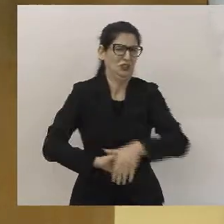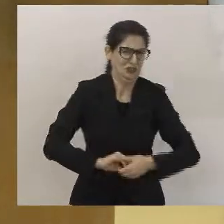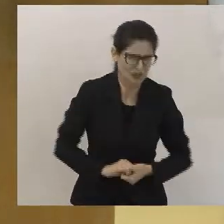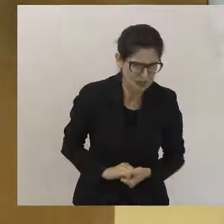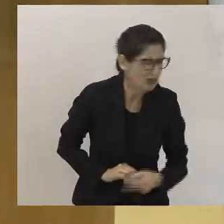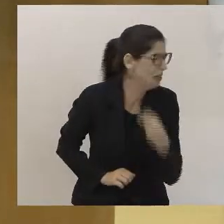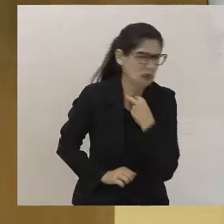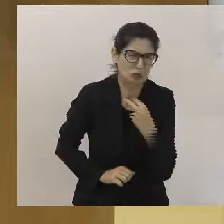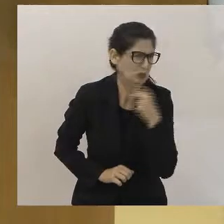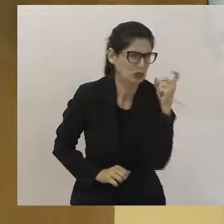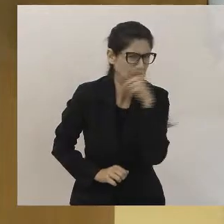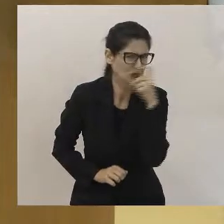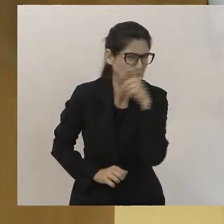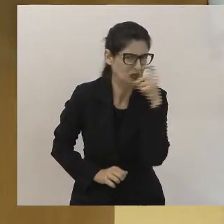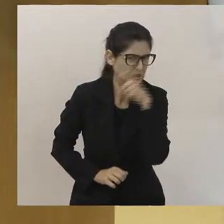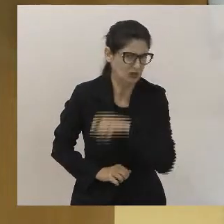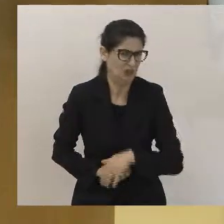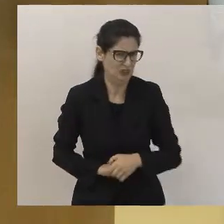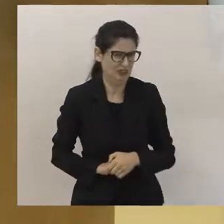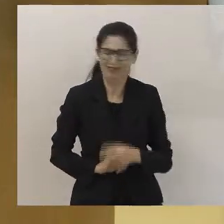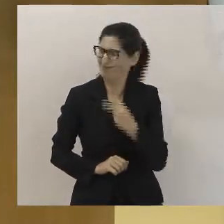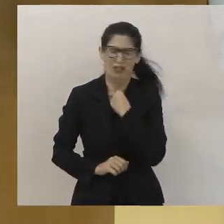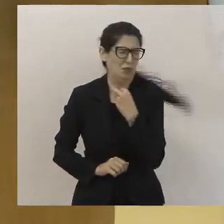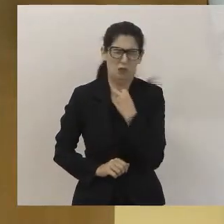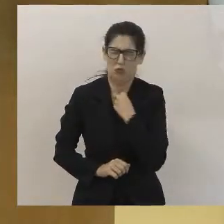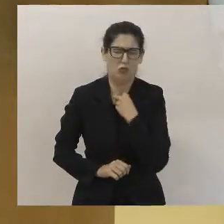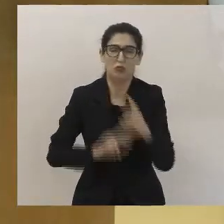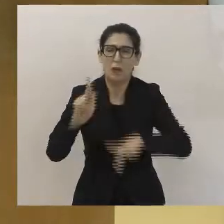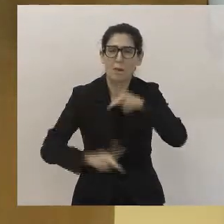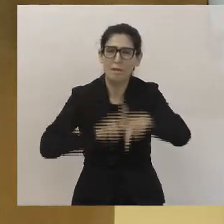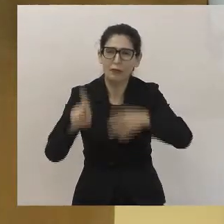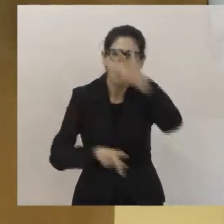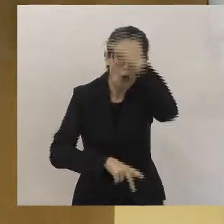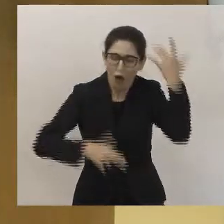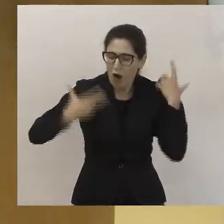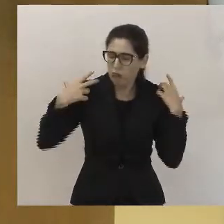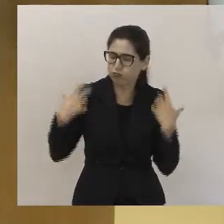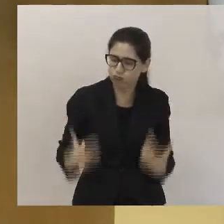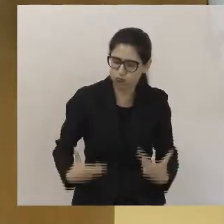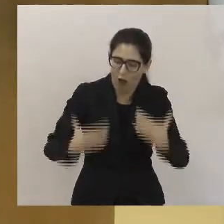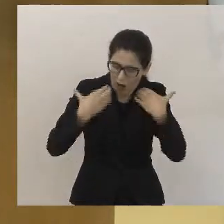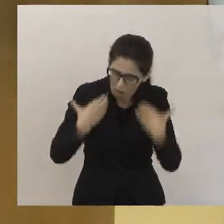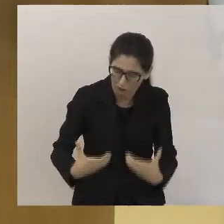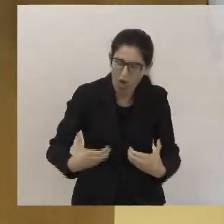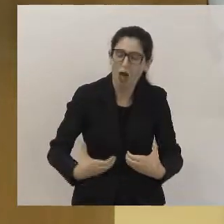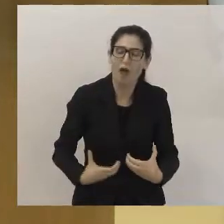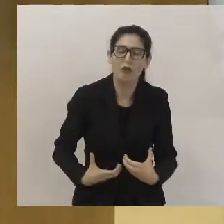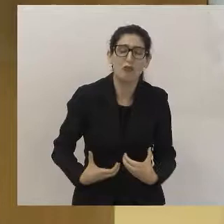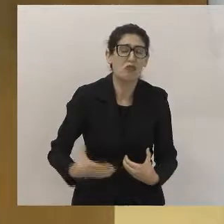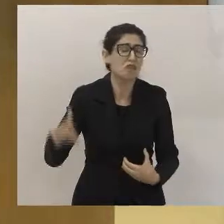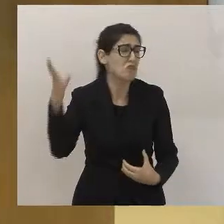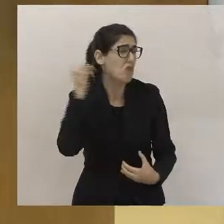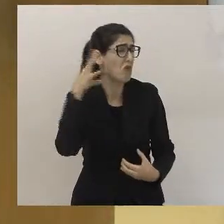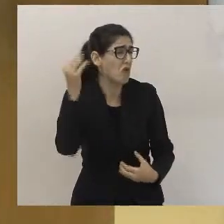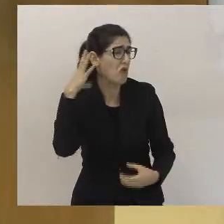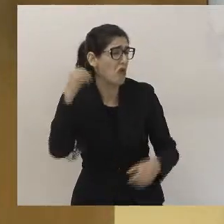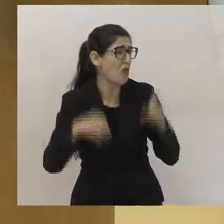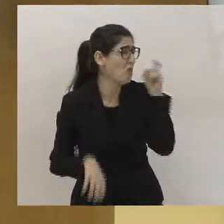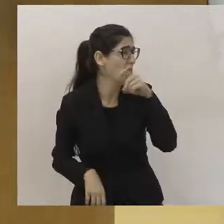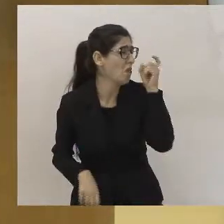político chega o povo não aguenta mais as coisas gente o povo não aguenta mais ser